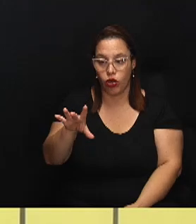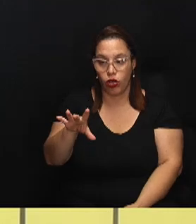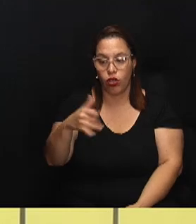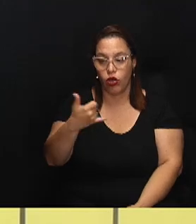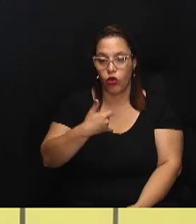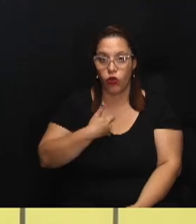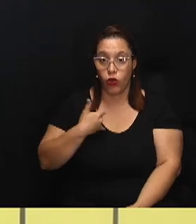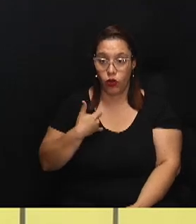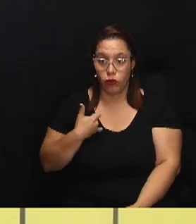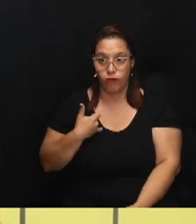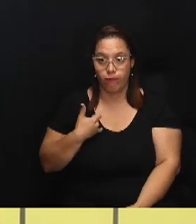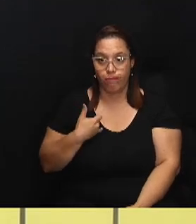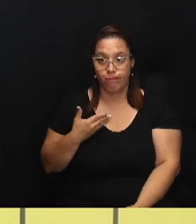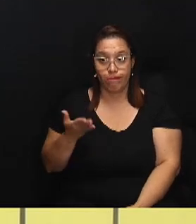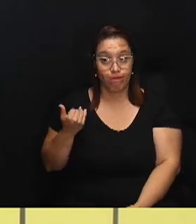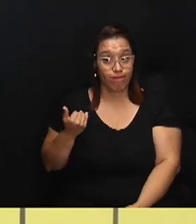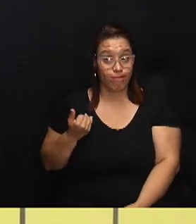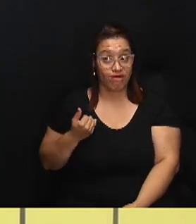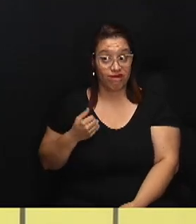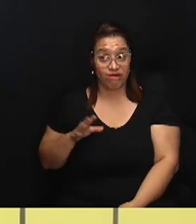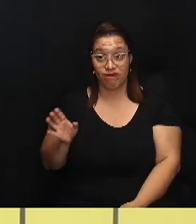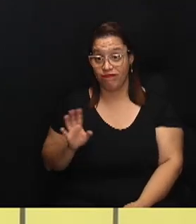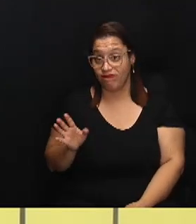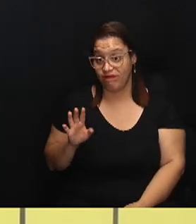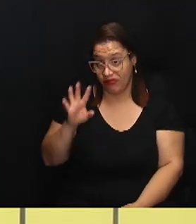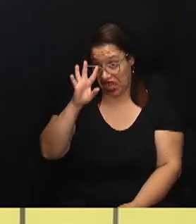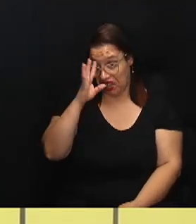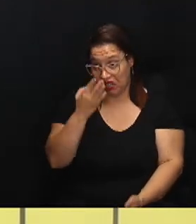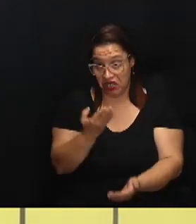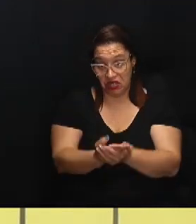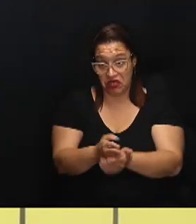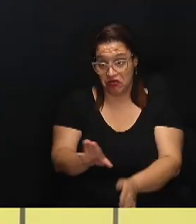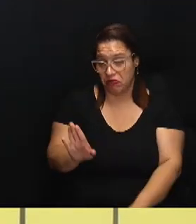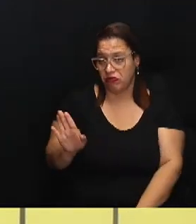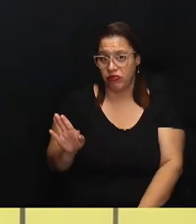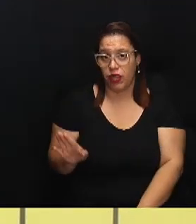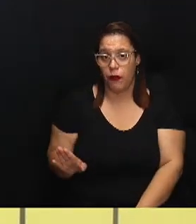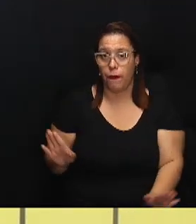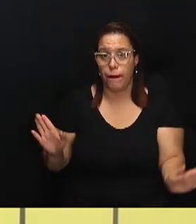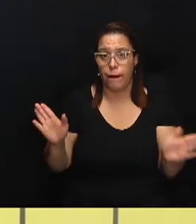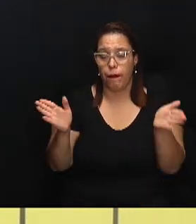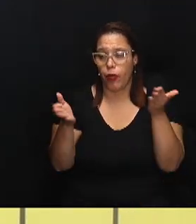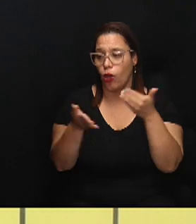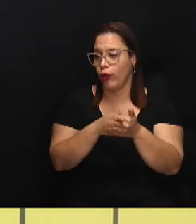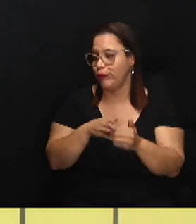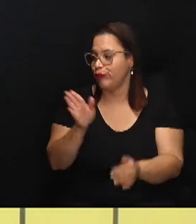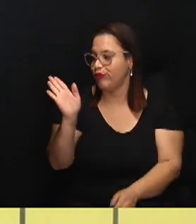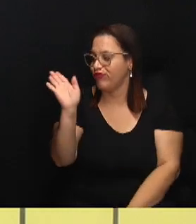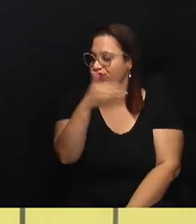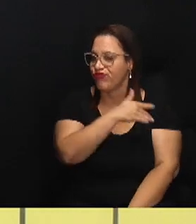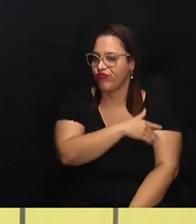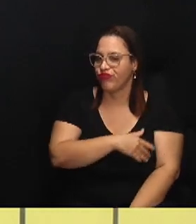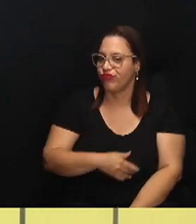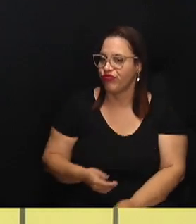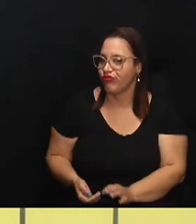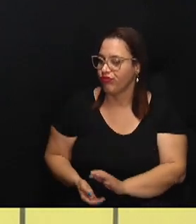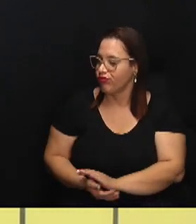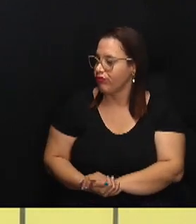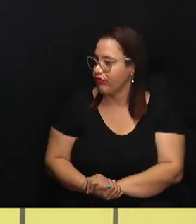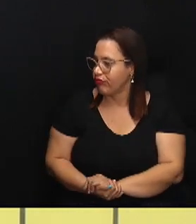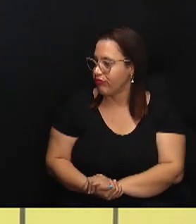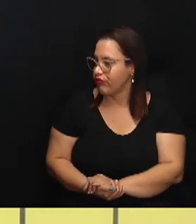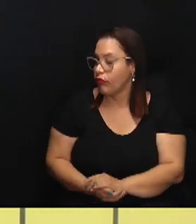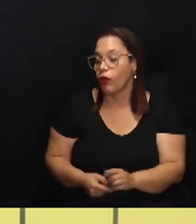comigo algo, né, e eu falo não faz sentido, simplesmente eu fechava uma janela, uma barreira. Entendi. Né? Mas porque